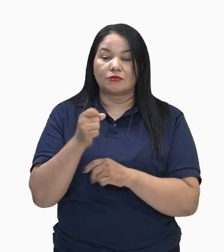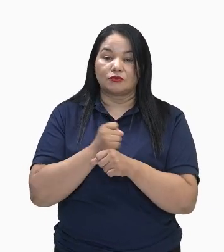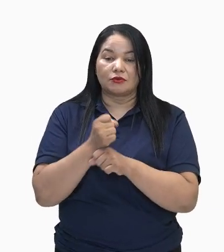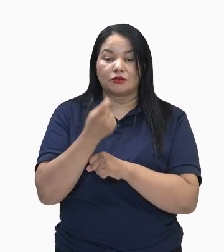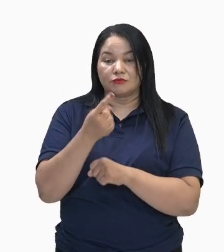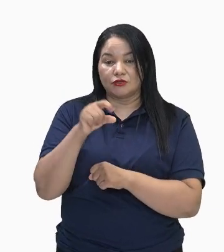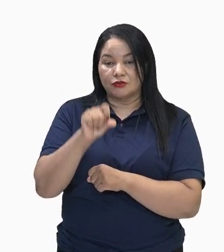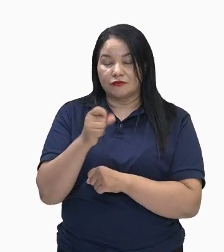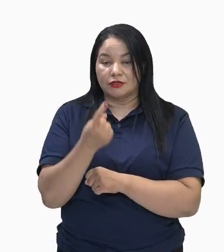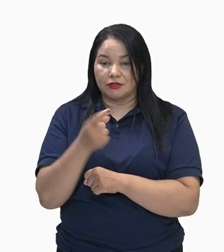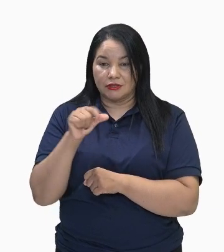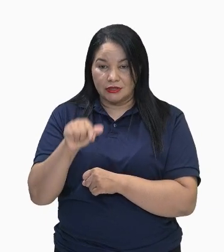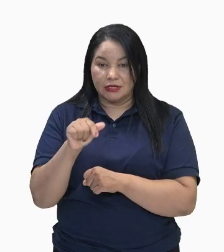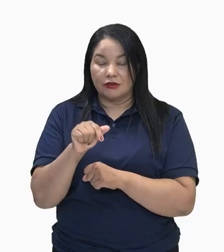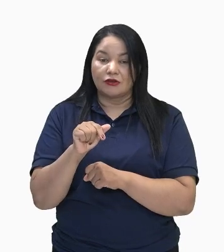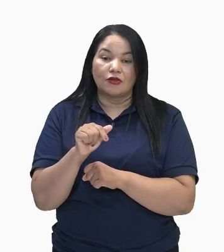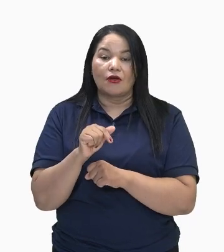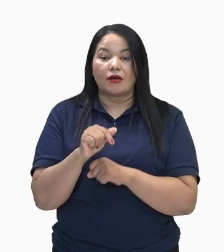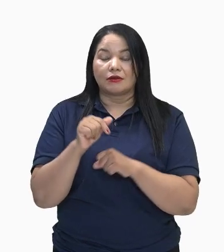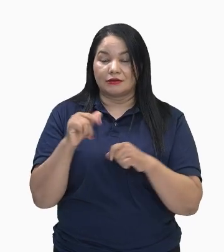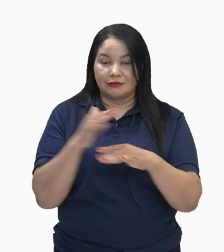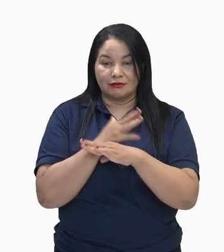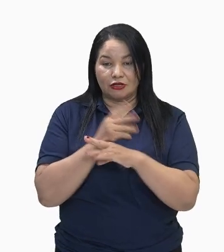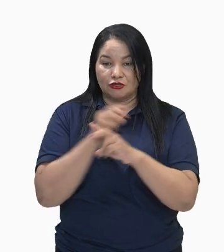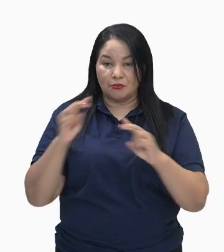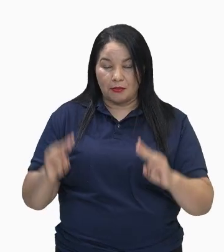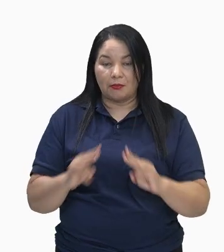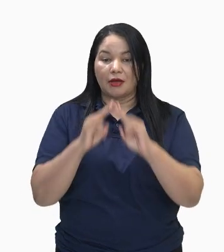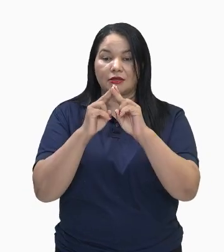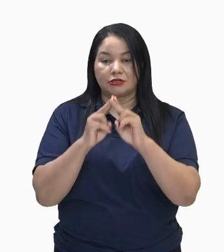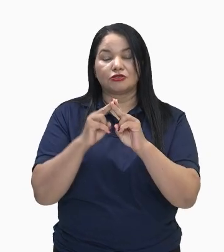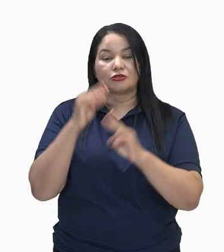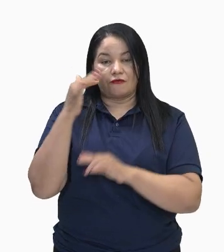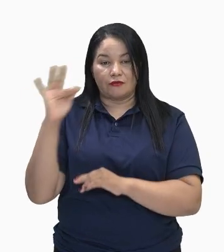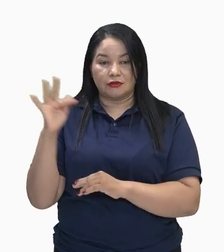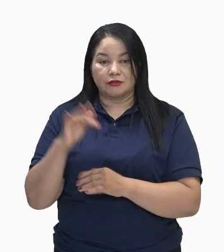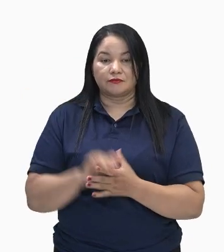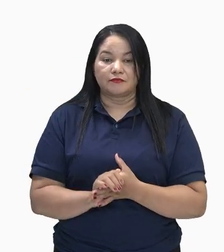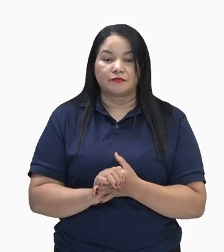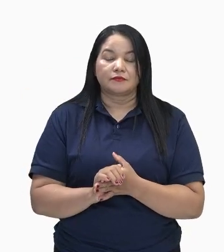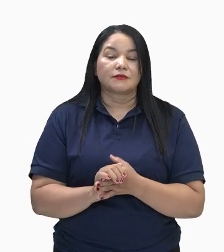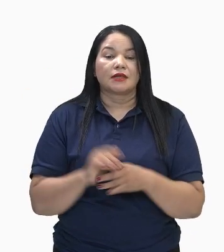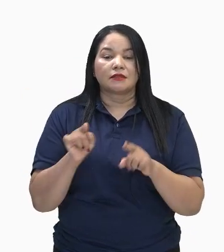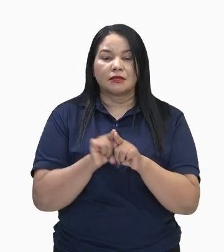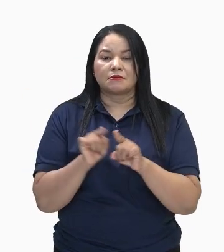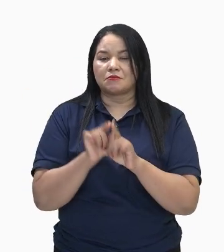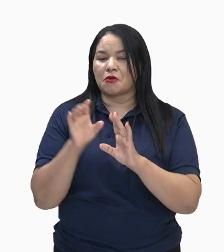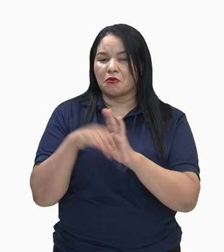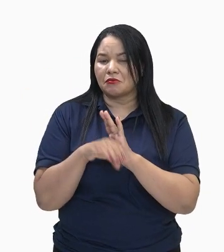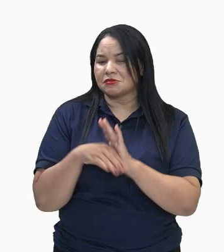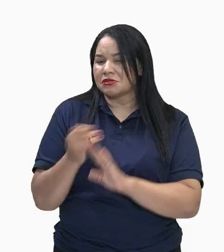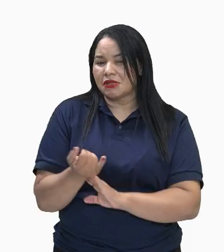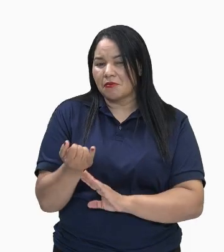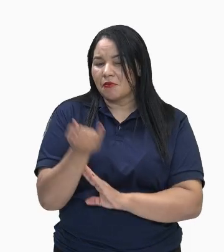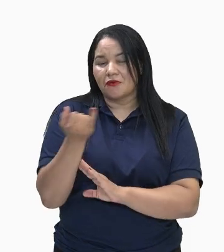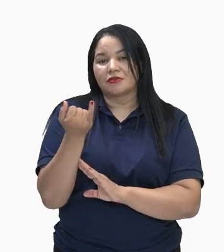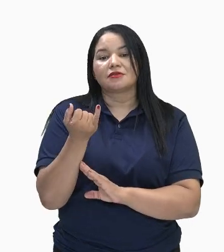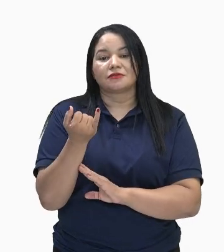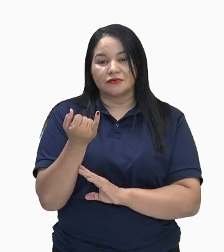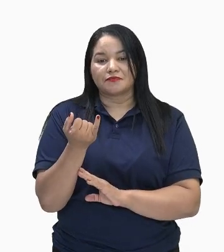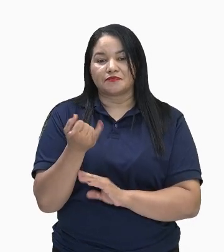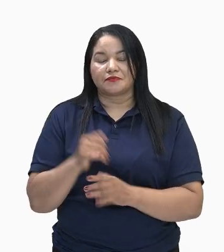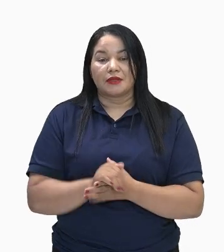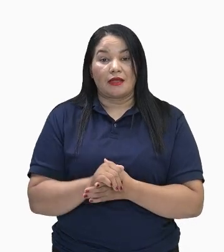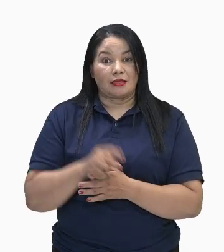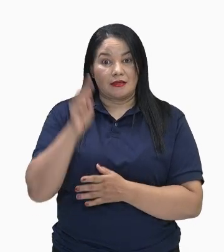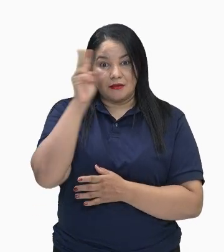1917, na cidade de Paris, também na França. Durkheim tem um conceito que é fundamental.